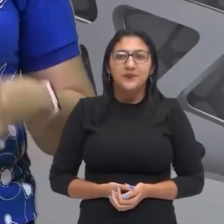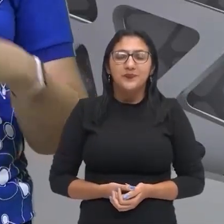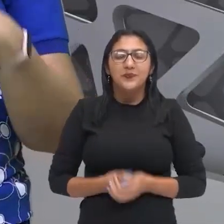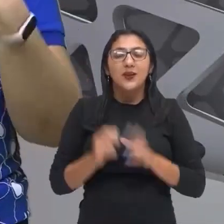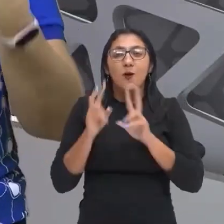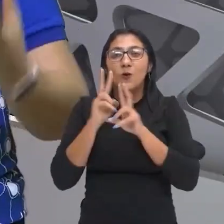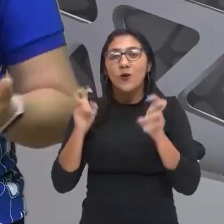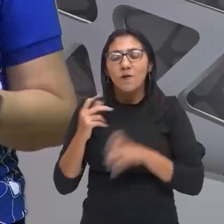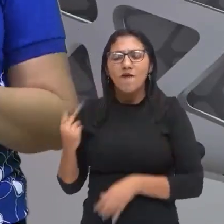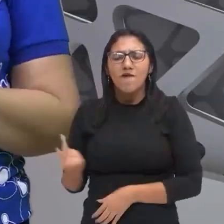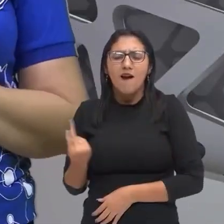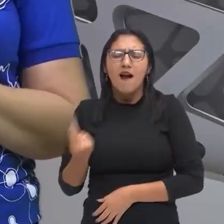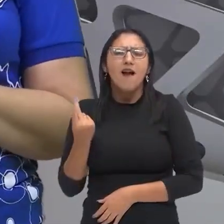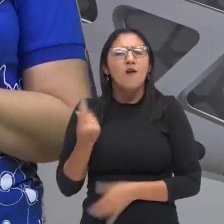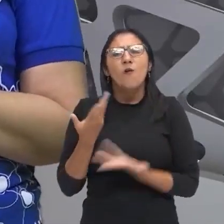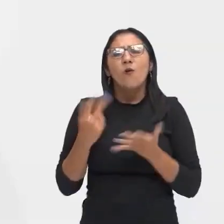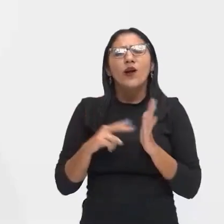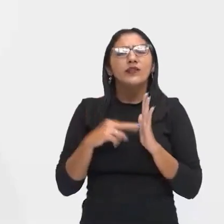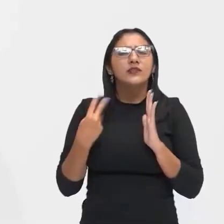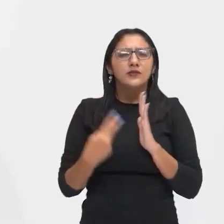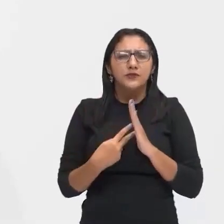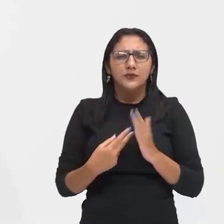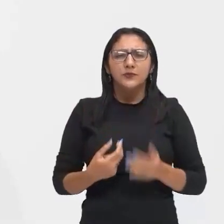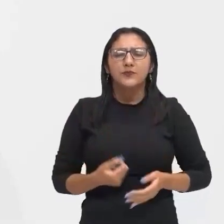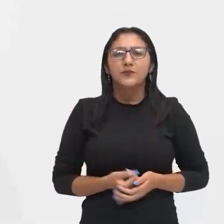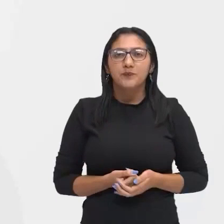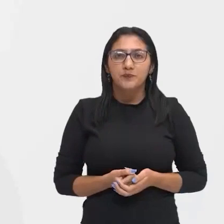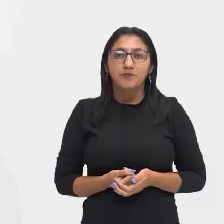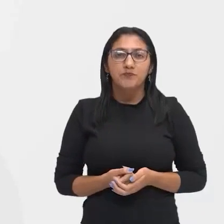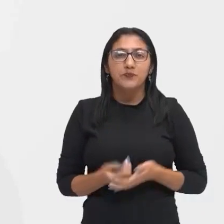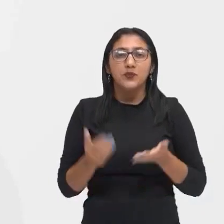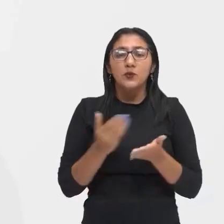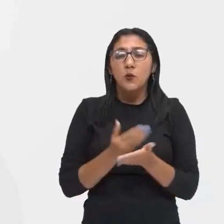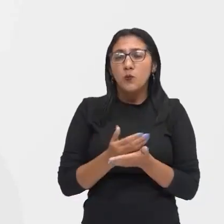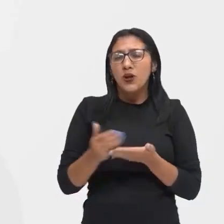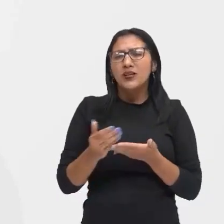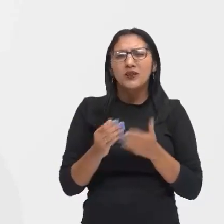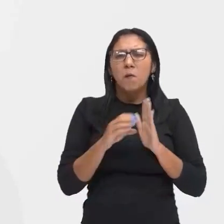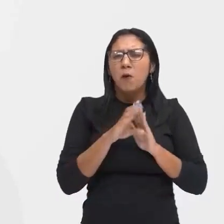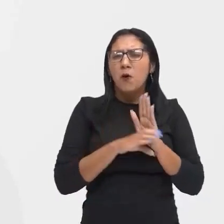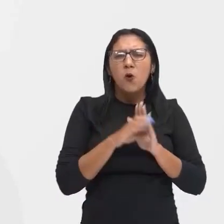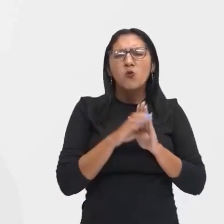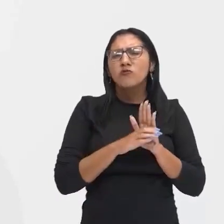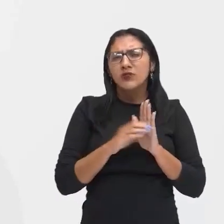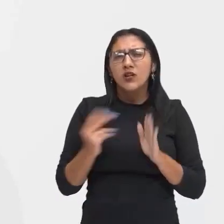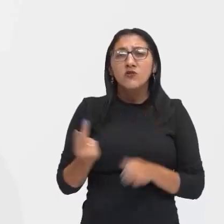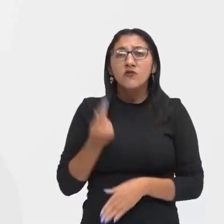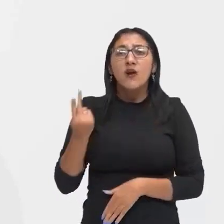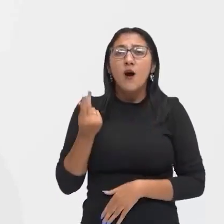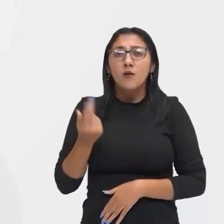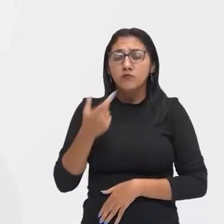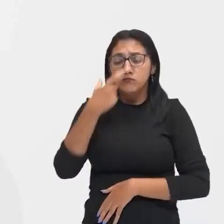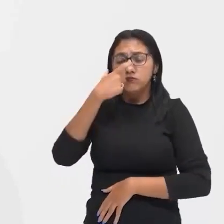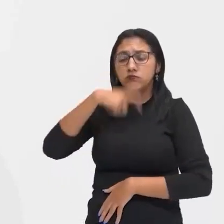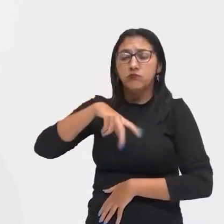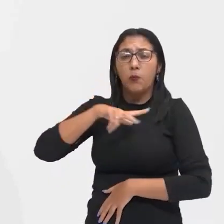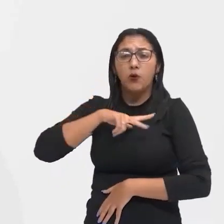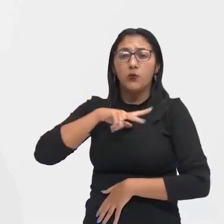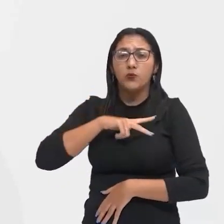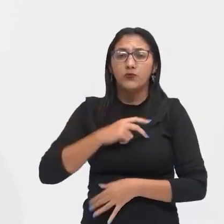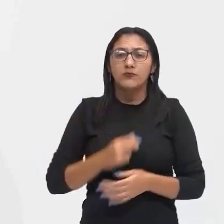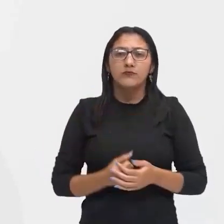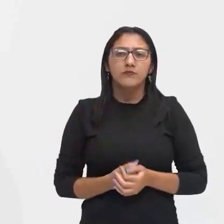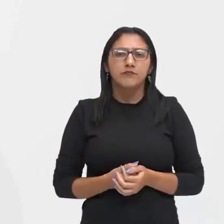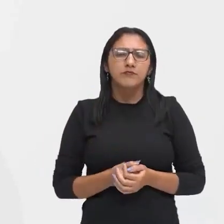Falando aqui sobre valores. O que são valores? Vamos lá. Vamos começar com uma definição de valores, valores pessoais. São